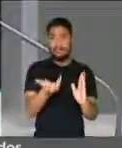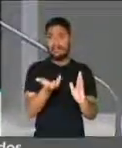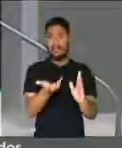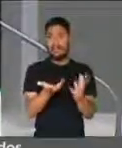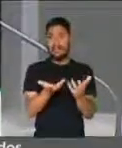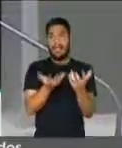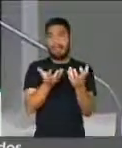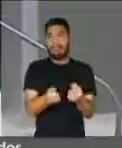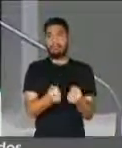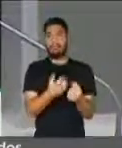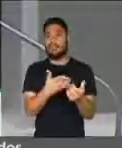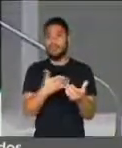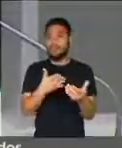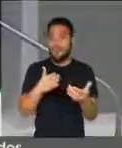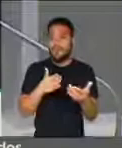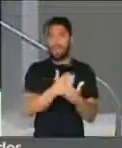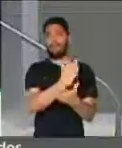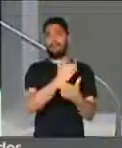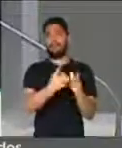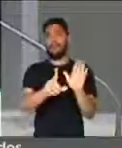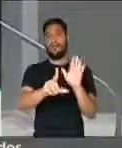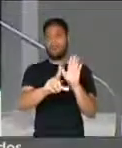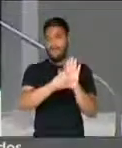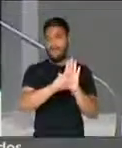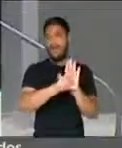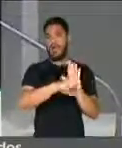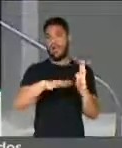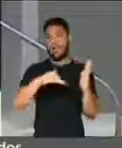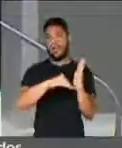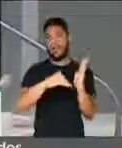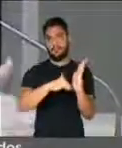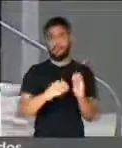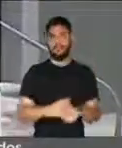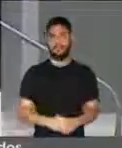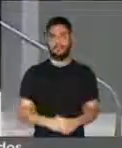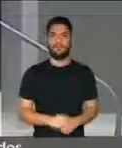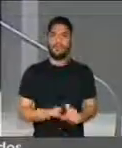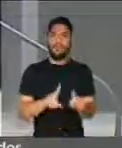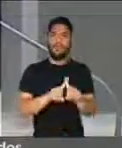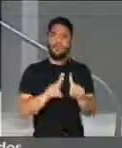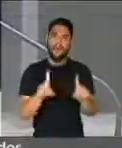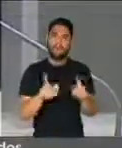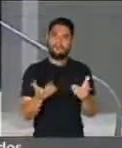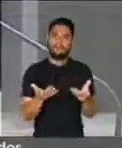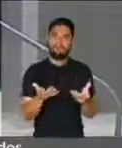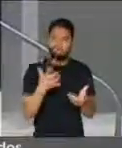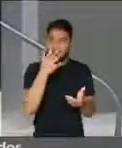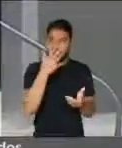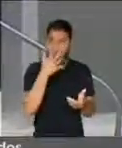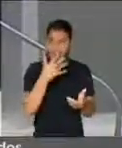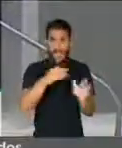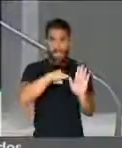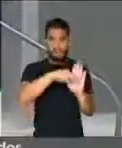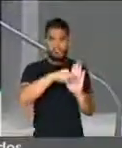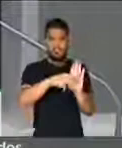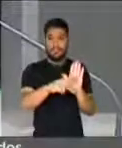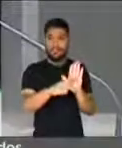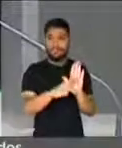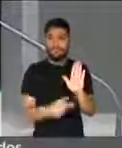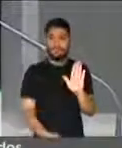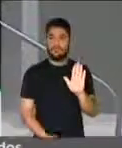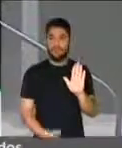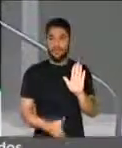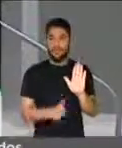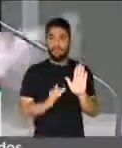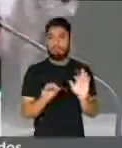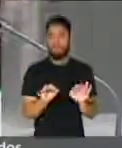de referendar um projeto que era absurdo. E vejo os senhores e senhoras, caducou a